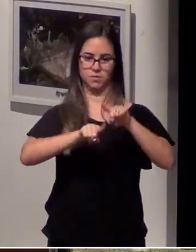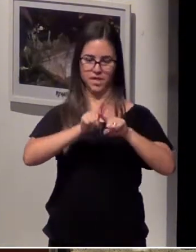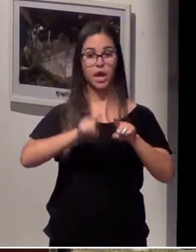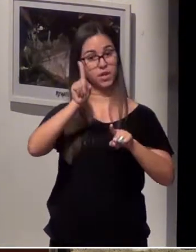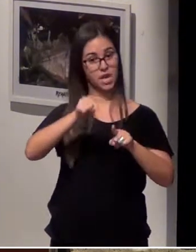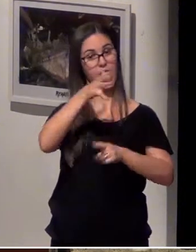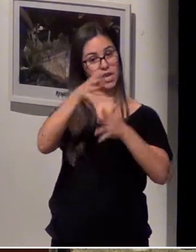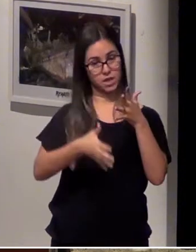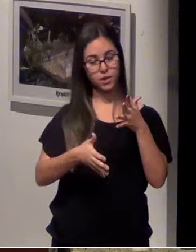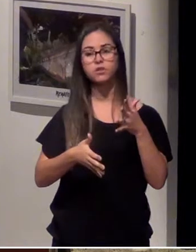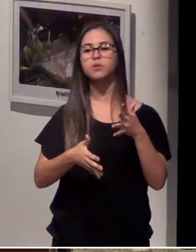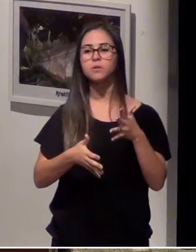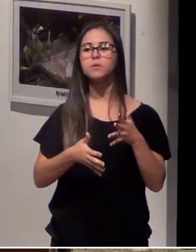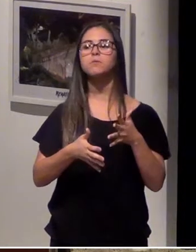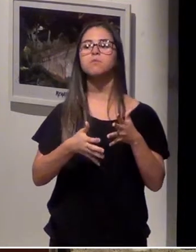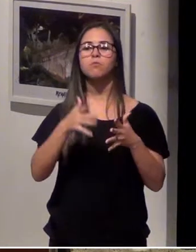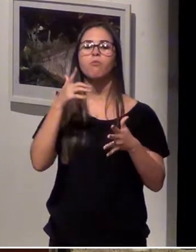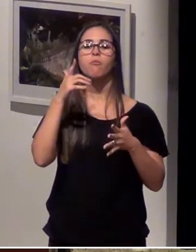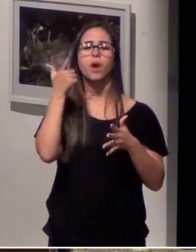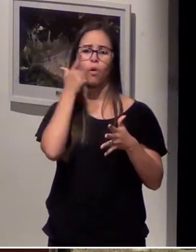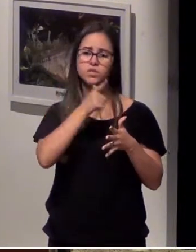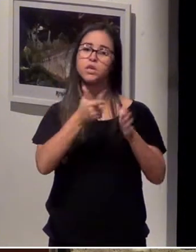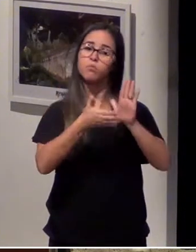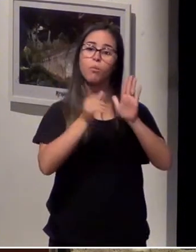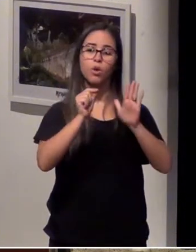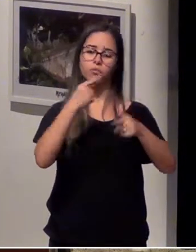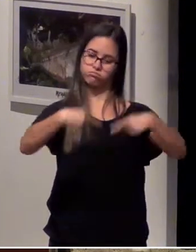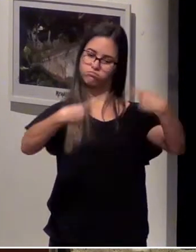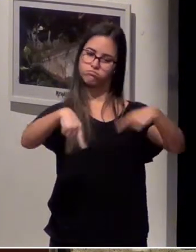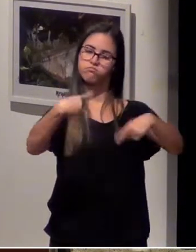em Libras para justamente poder propor discussão.